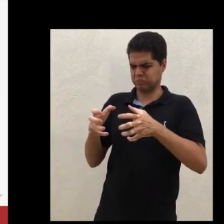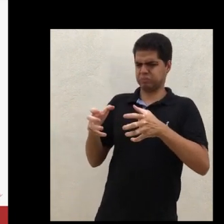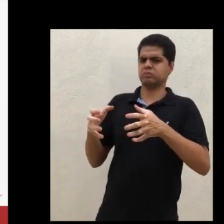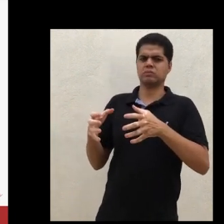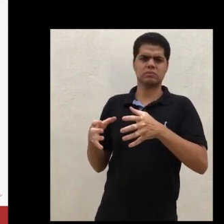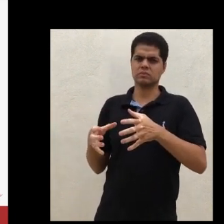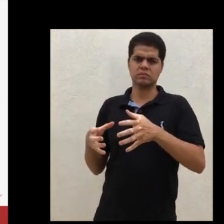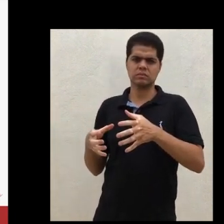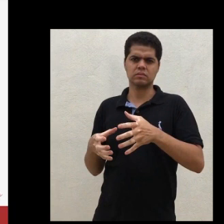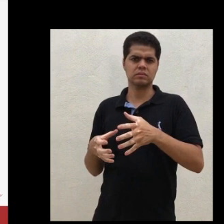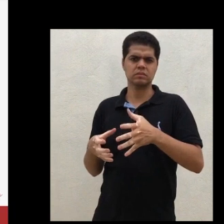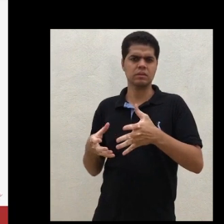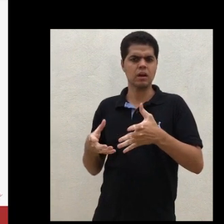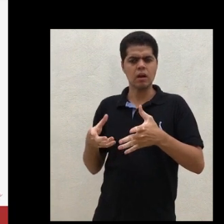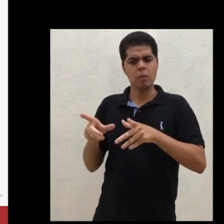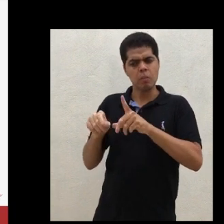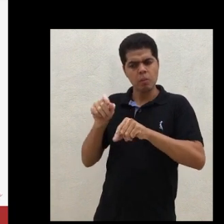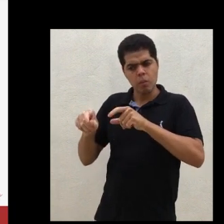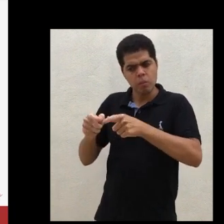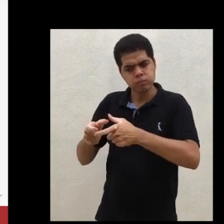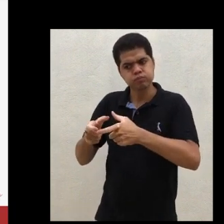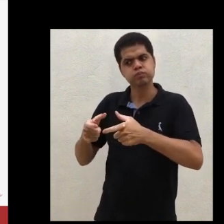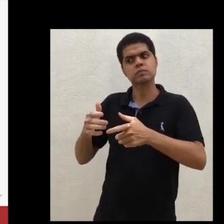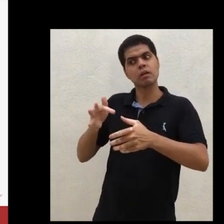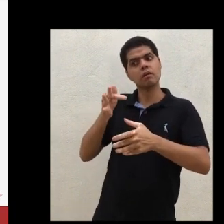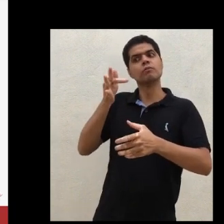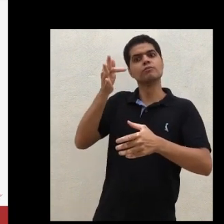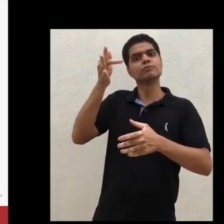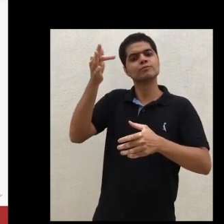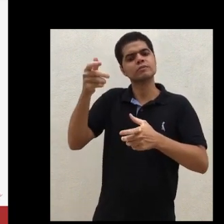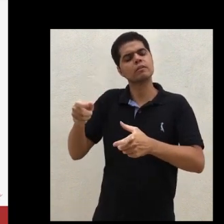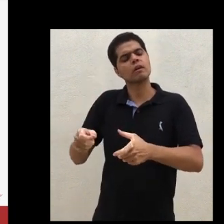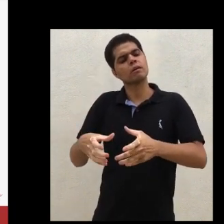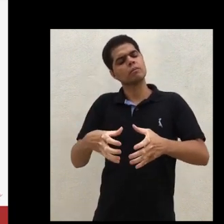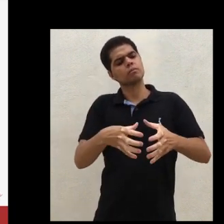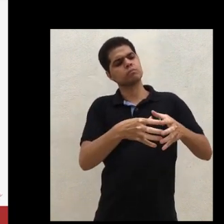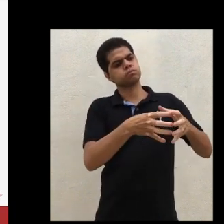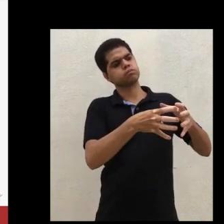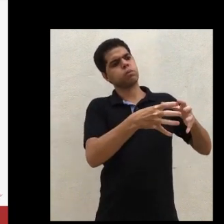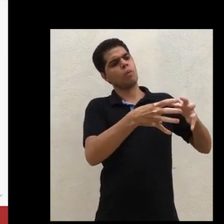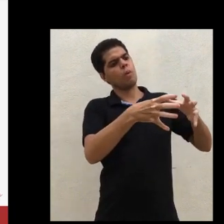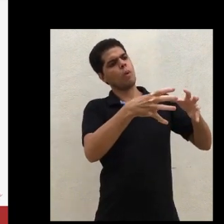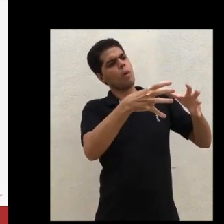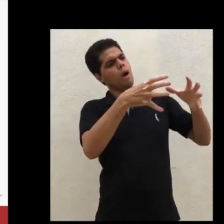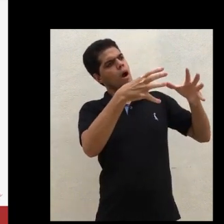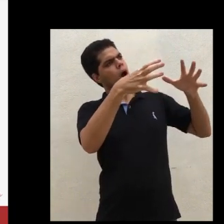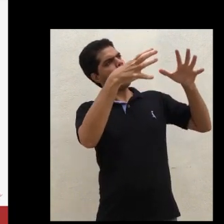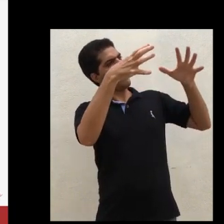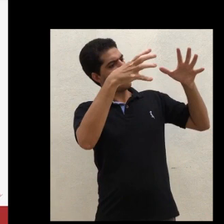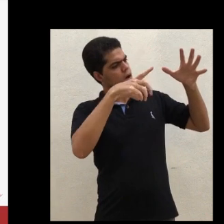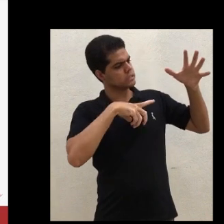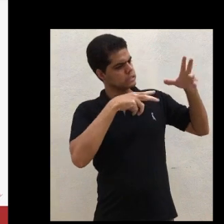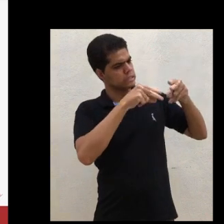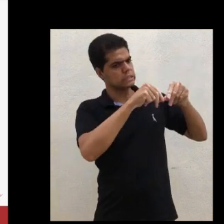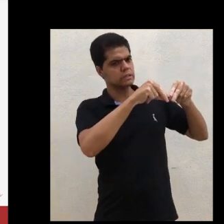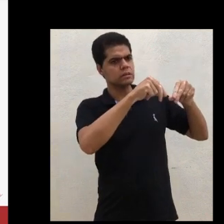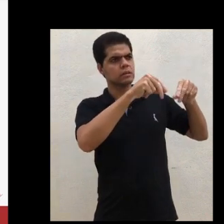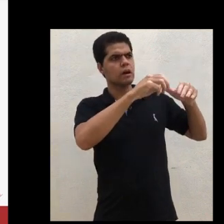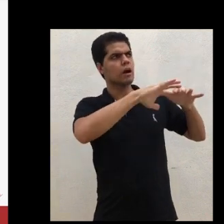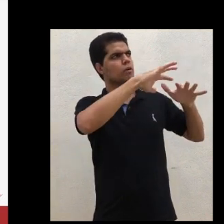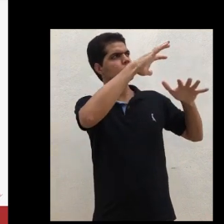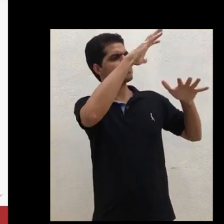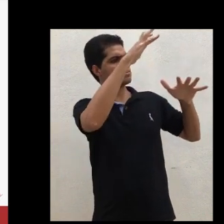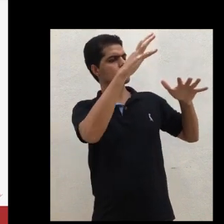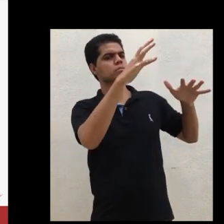grãos. Será que isso é verdade? Não, né, pessoal? Não, porque em algum momento você vai olhar para aquela montanha e você vai falar, olha, aqui eu tenho um monte de